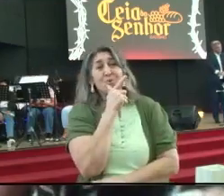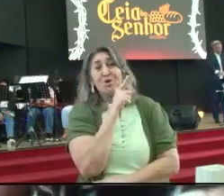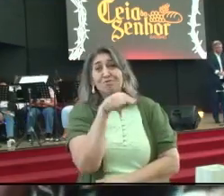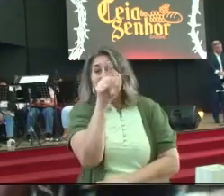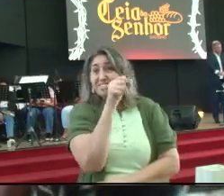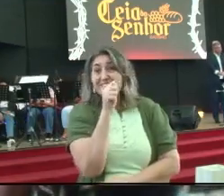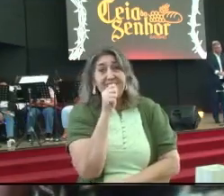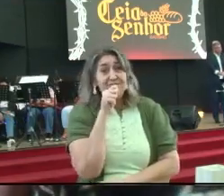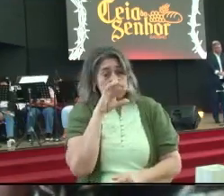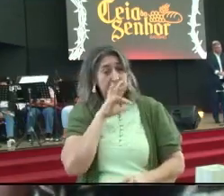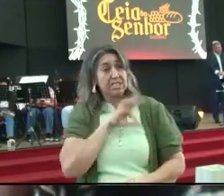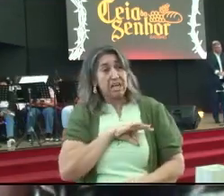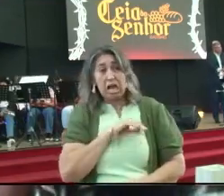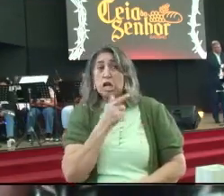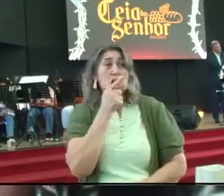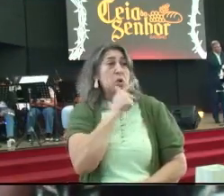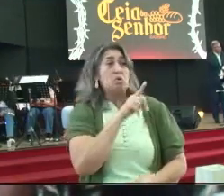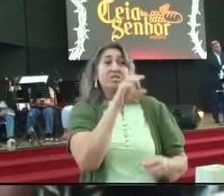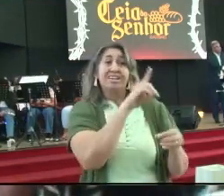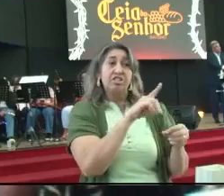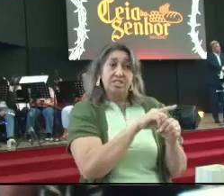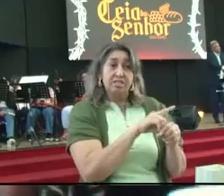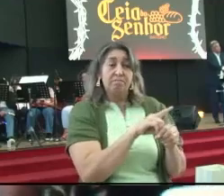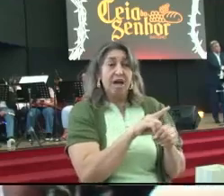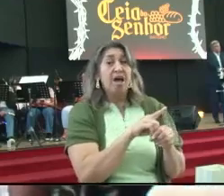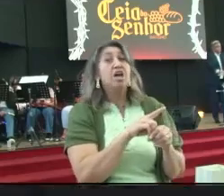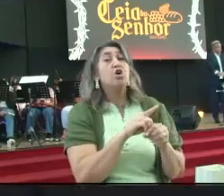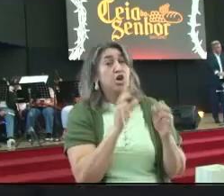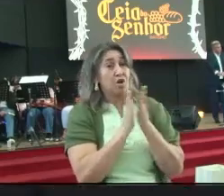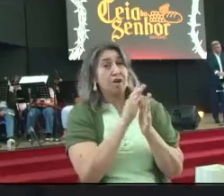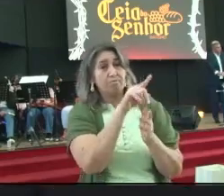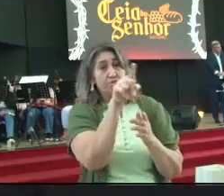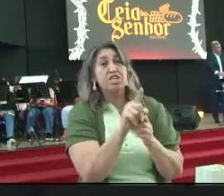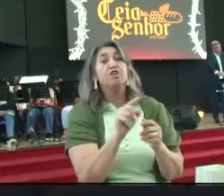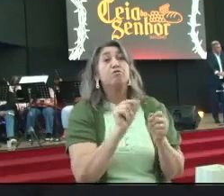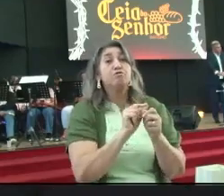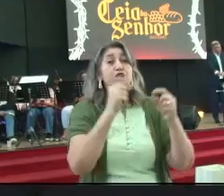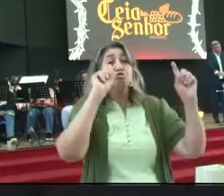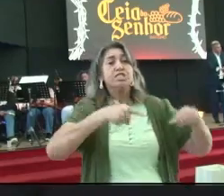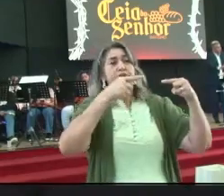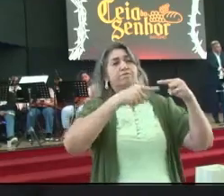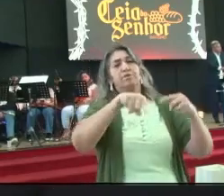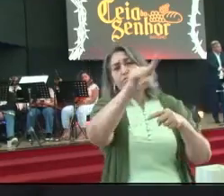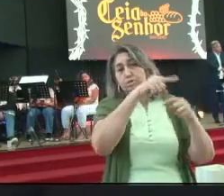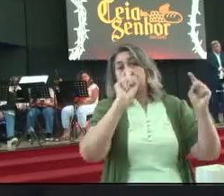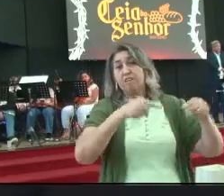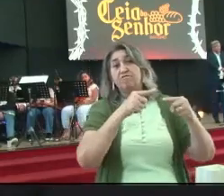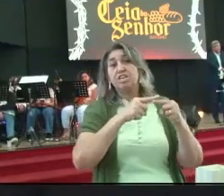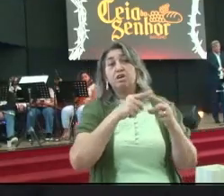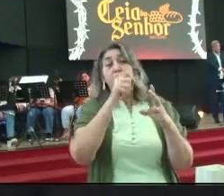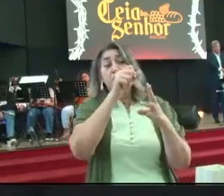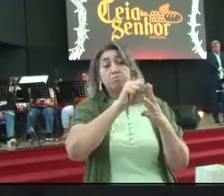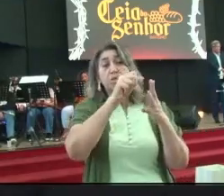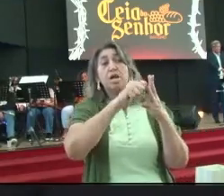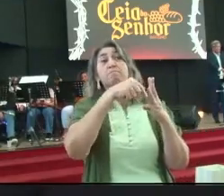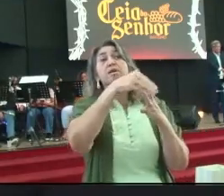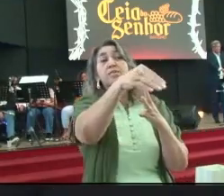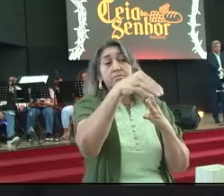dizimista. E eu vou fazer um desafio com você. Nos próximos 3